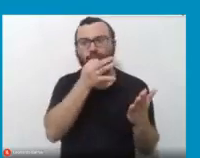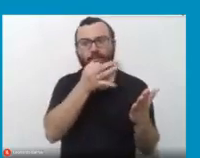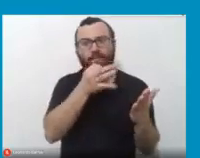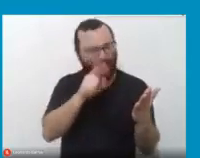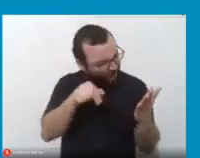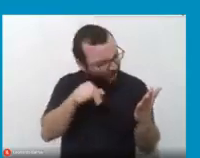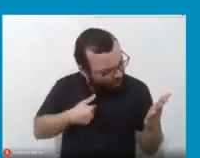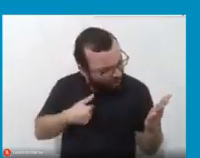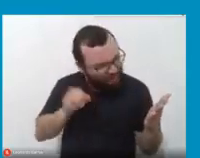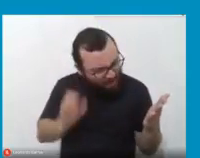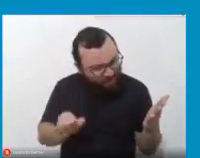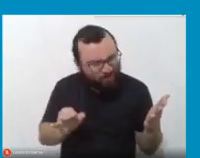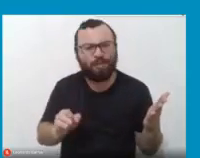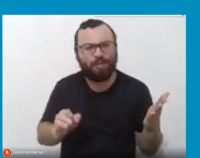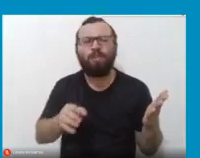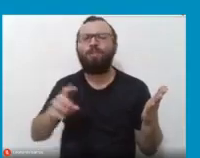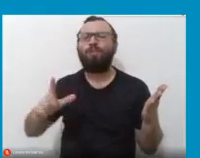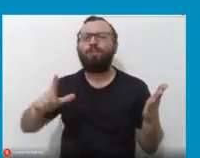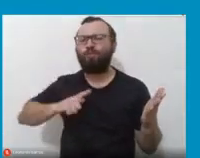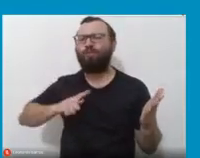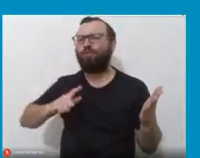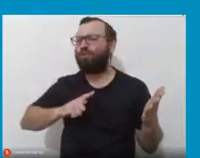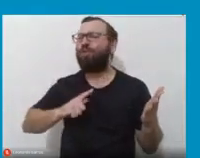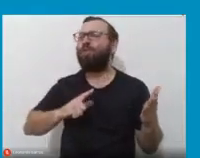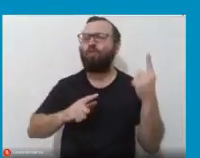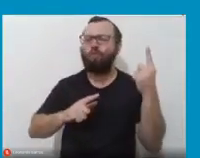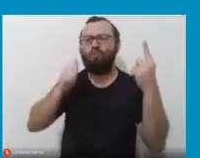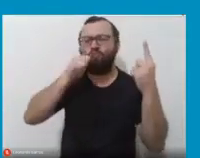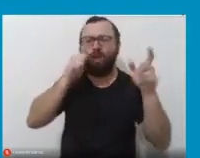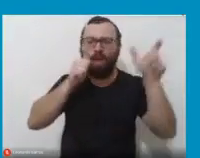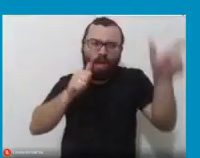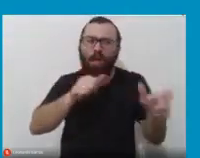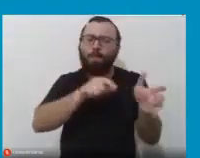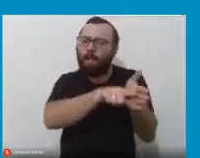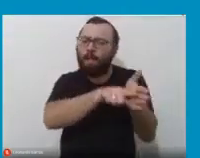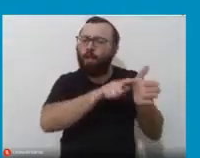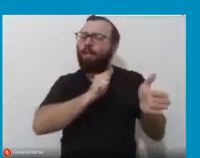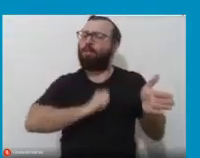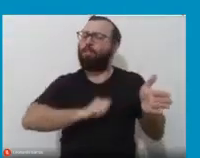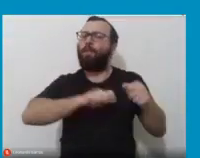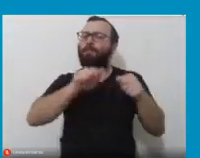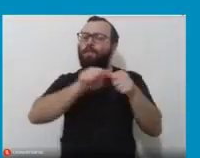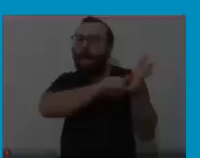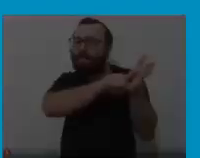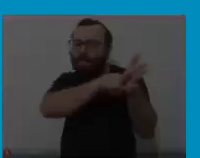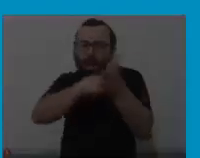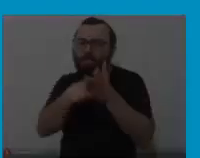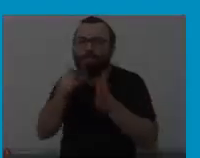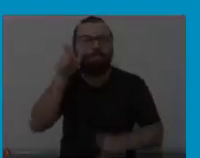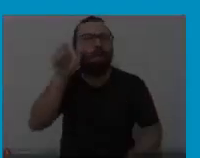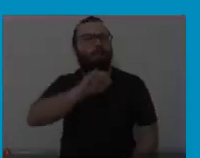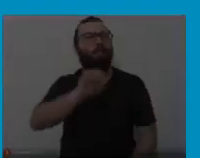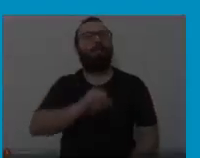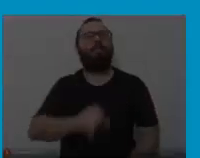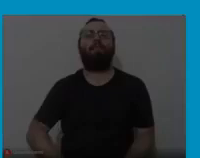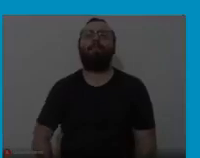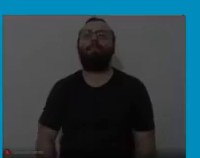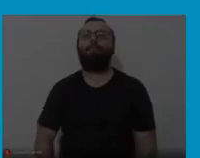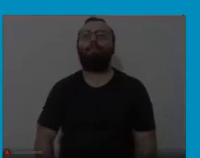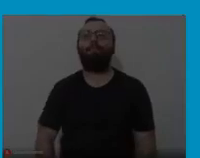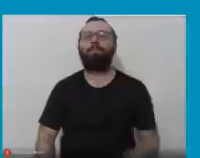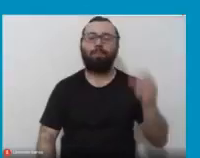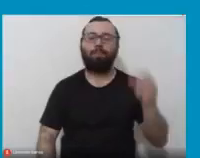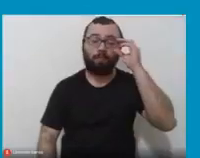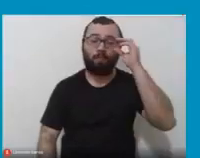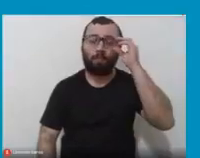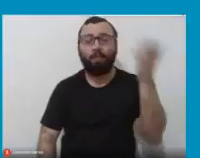mas eu senti que tinha uma pesquisadora, uma antropóloga, fez uma análise muito interessante, etc. Então, eu